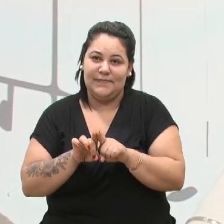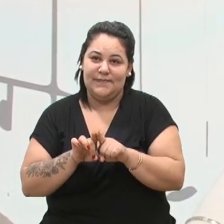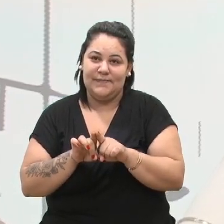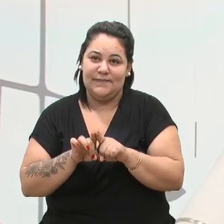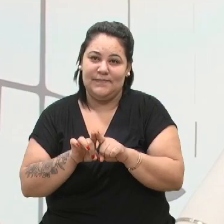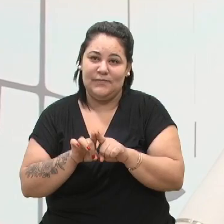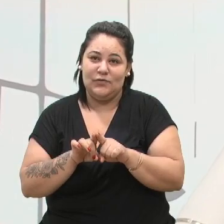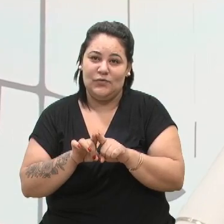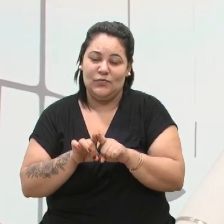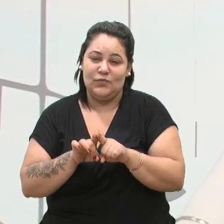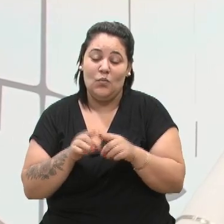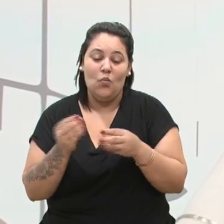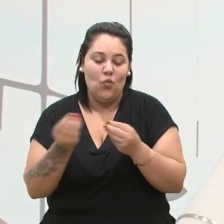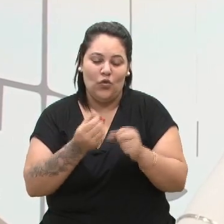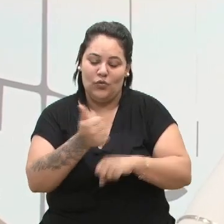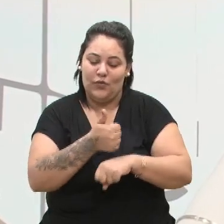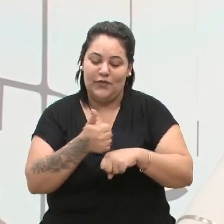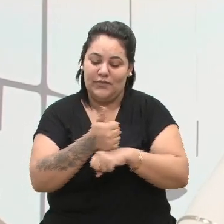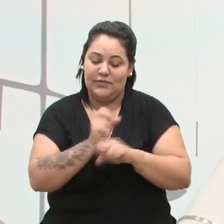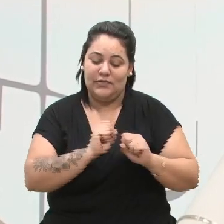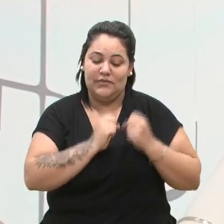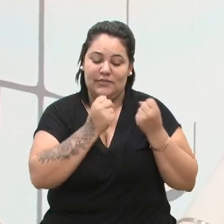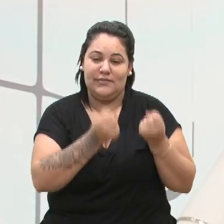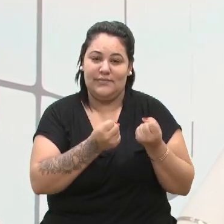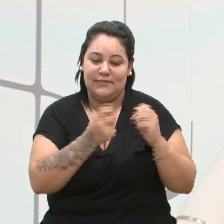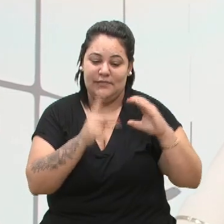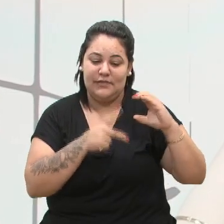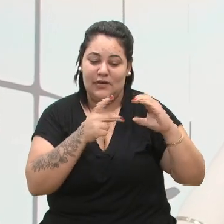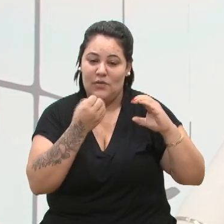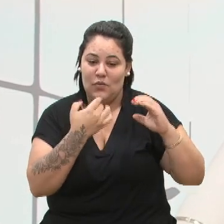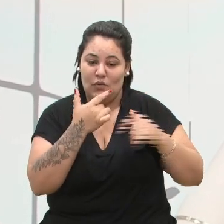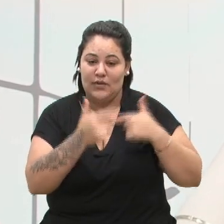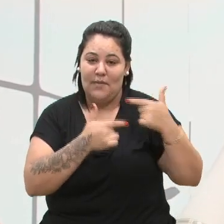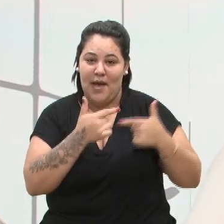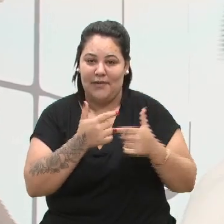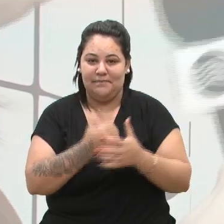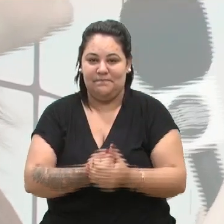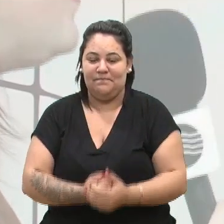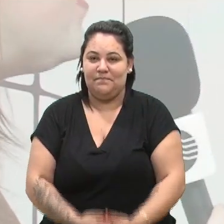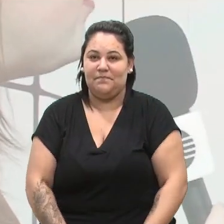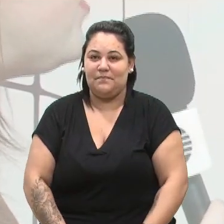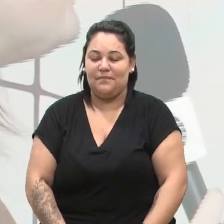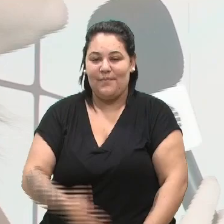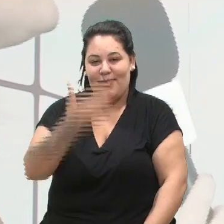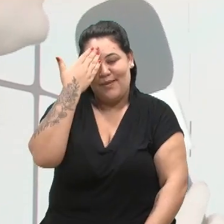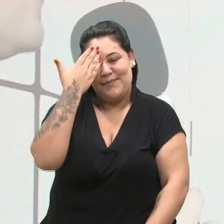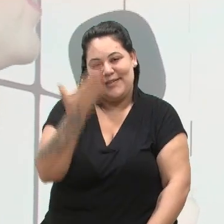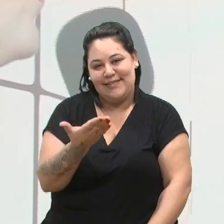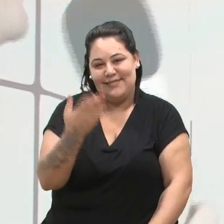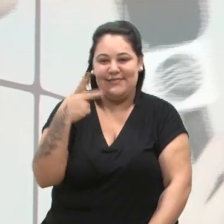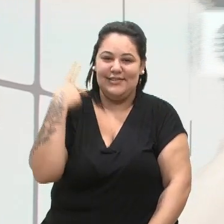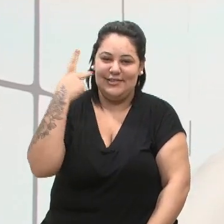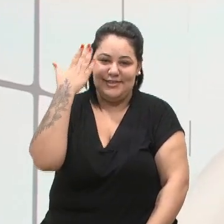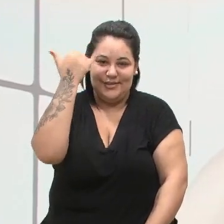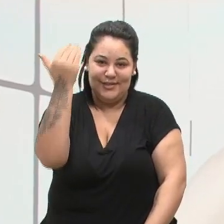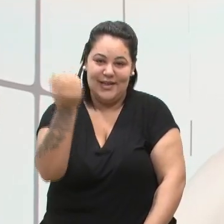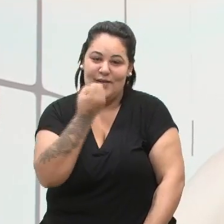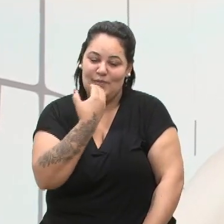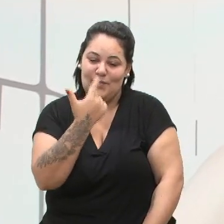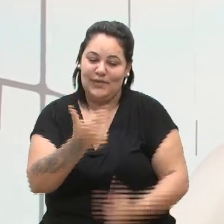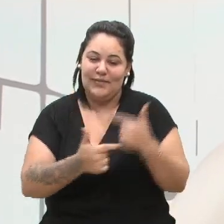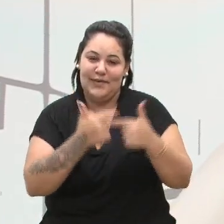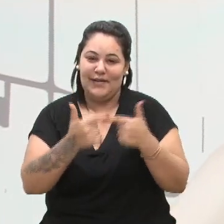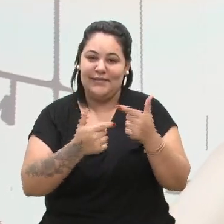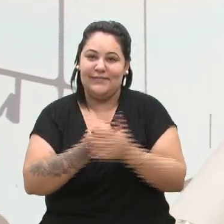né Sempre pela pela casa e pelo bom funcionamento dos trabalhos a Obrigada Vereador sucesso e bom trabalho muito